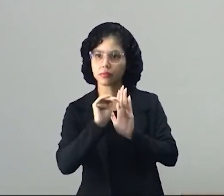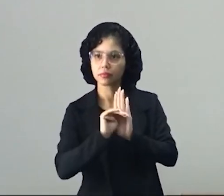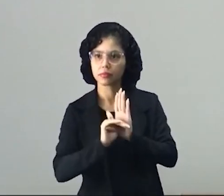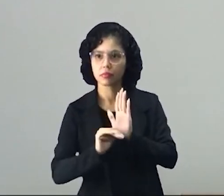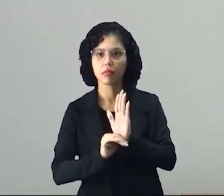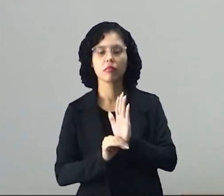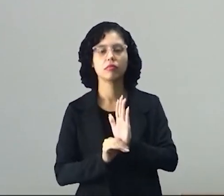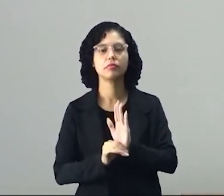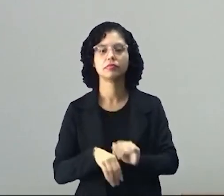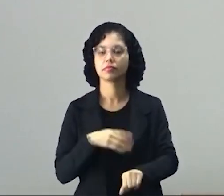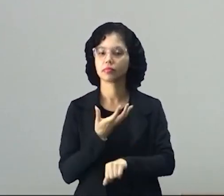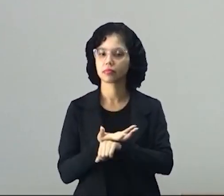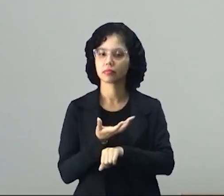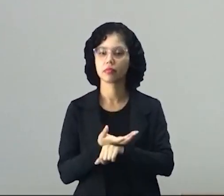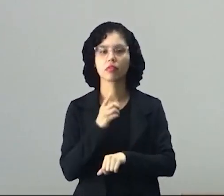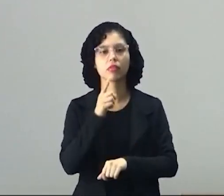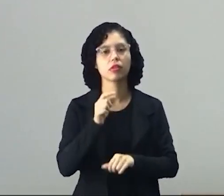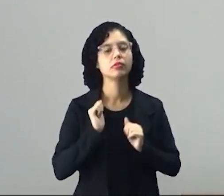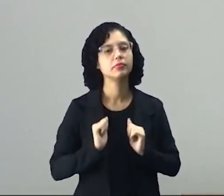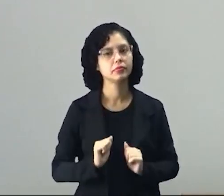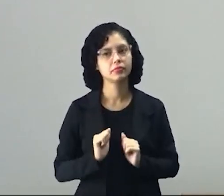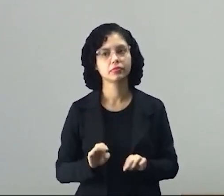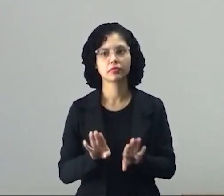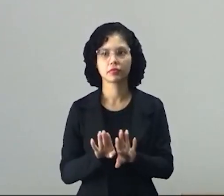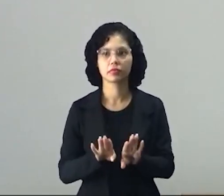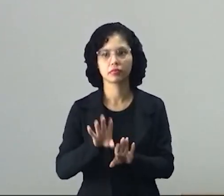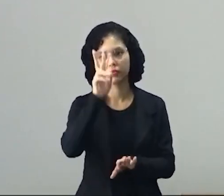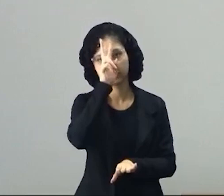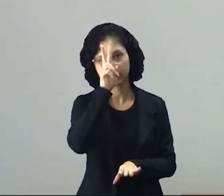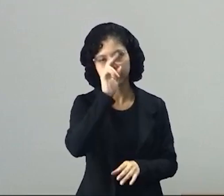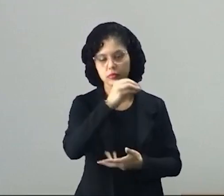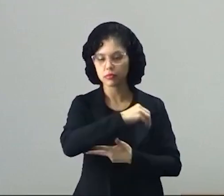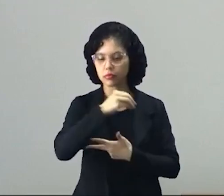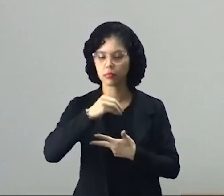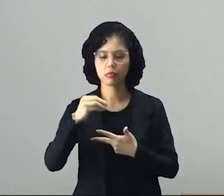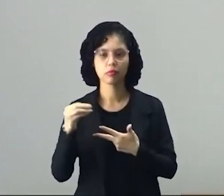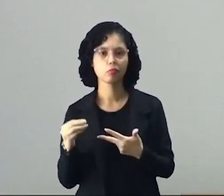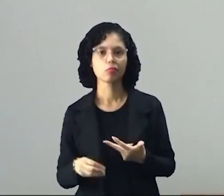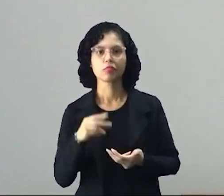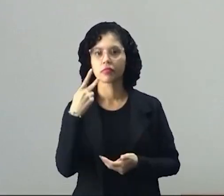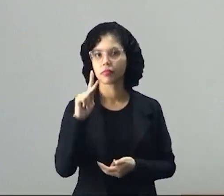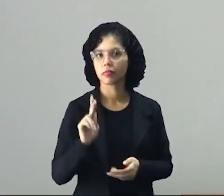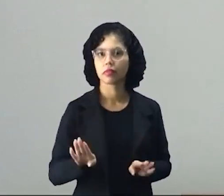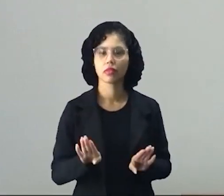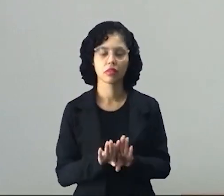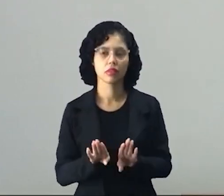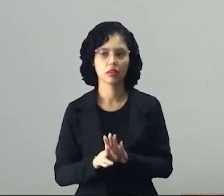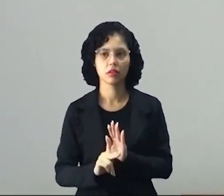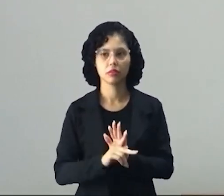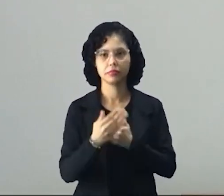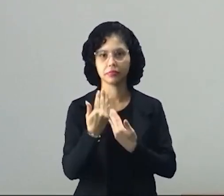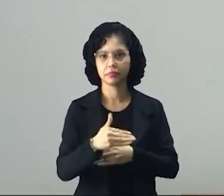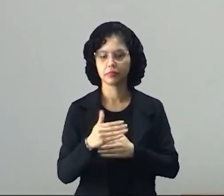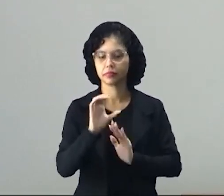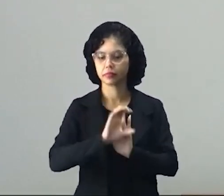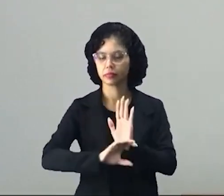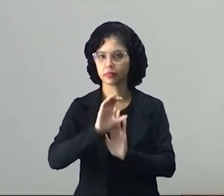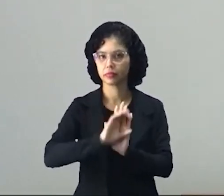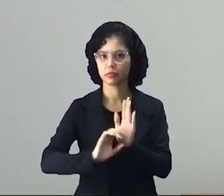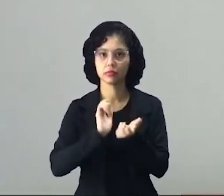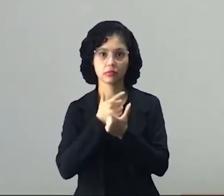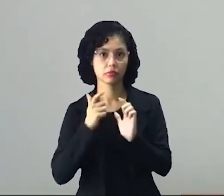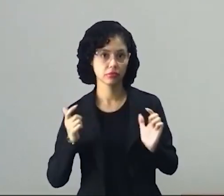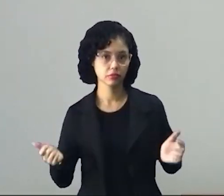com as disciplinas, mas você tem que lembrar que para o estudo lá no Enem, no dia da sua prova, os conteúdos vão estar dentro